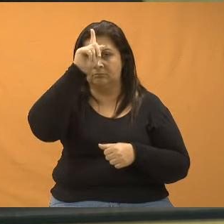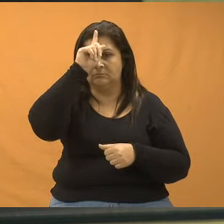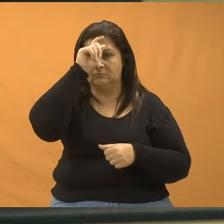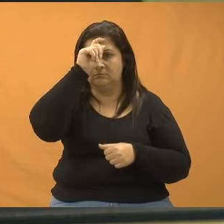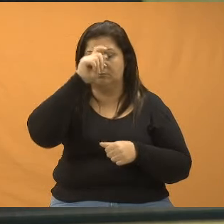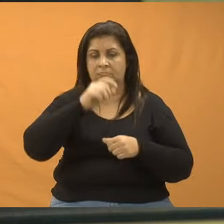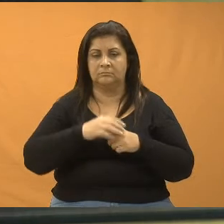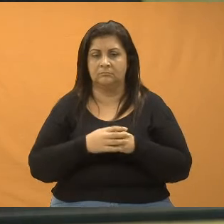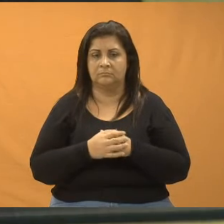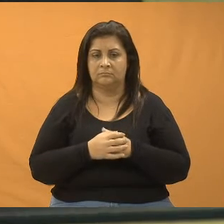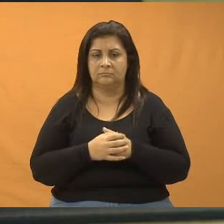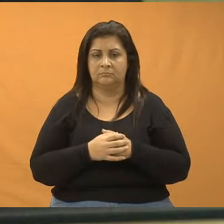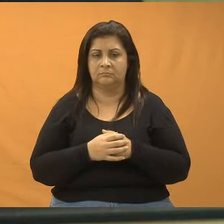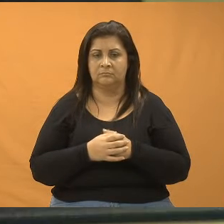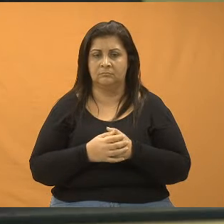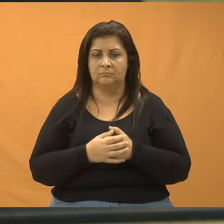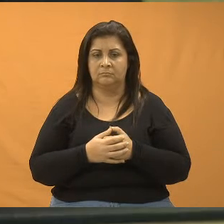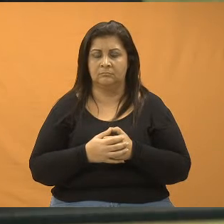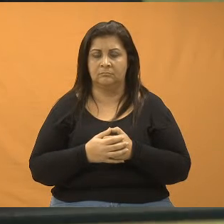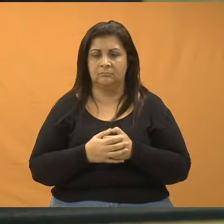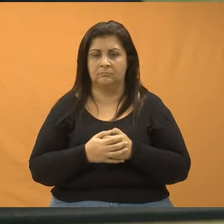em valor real, a Santa Casa teve,